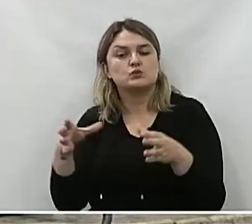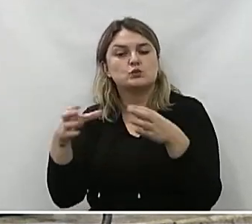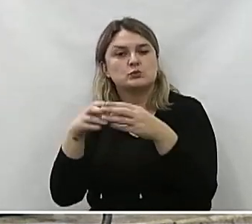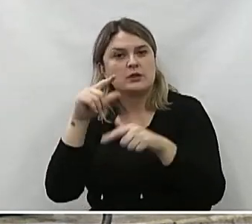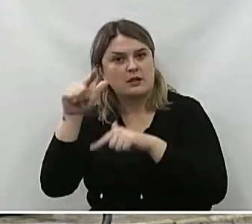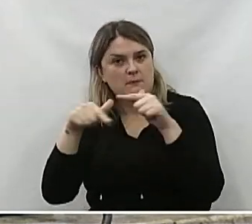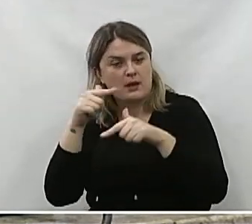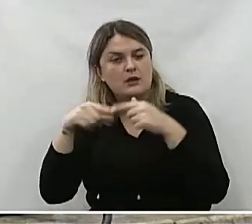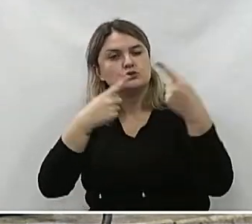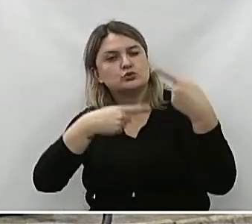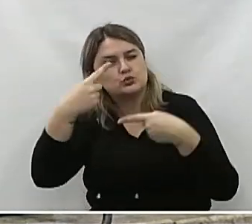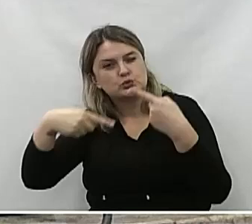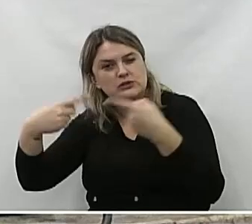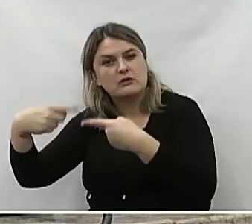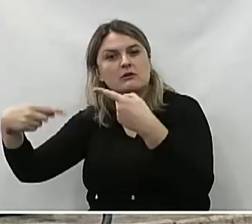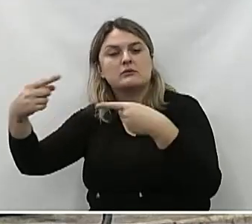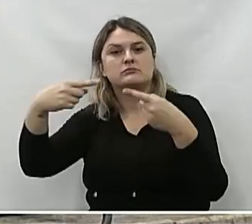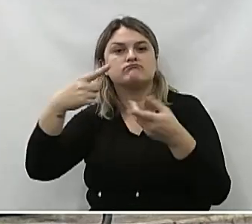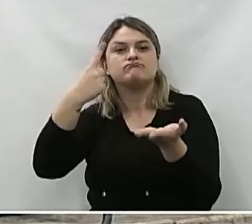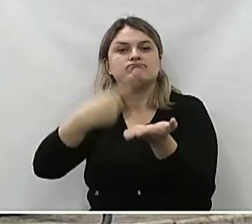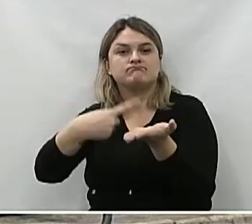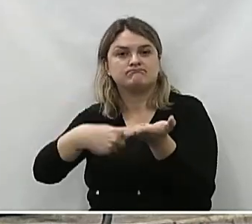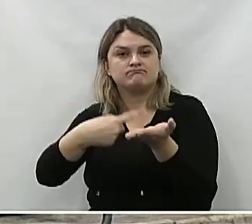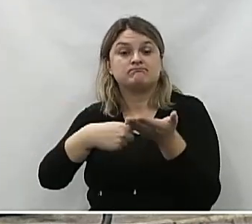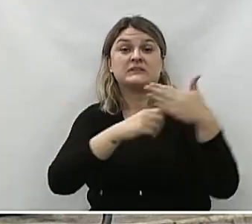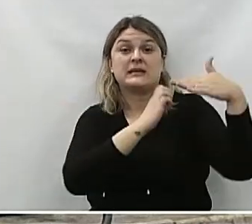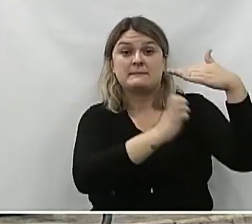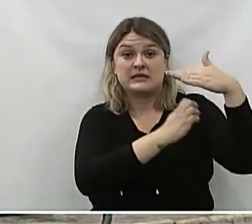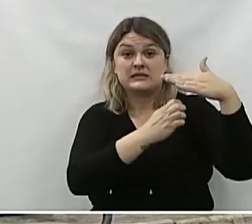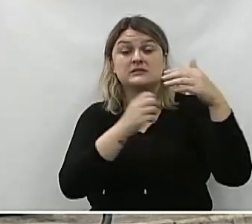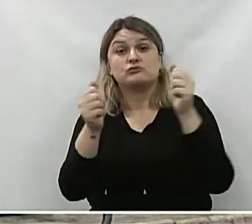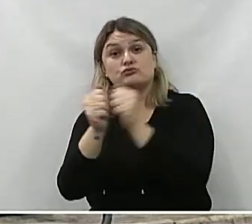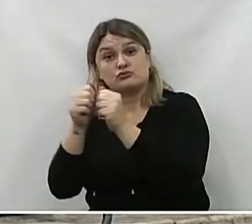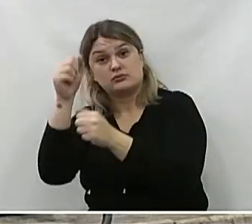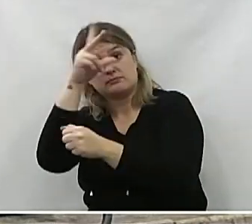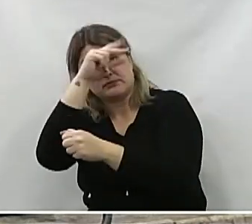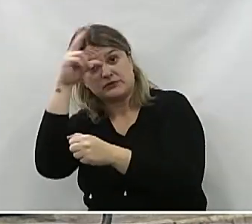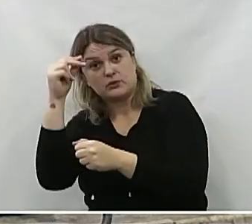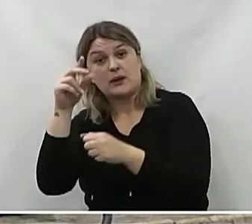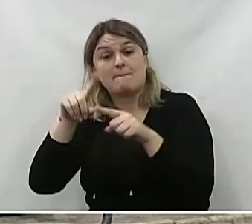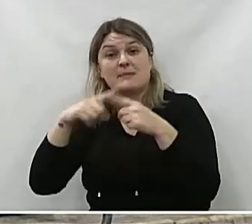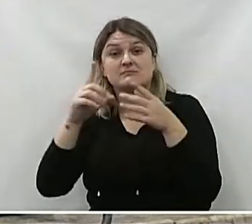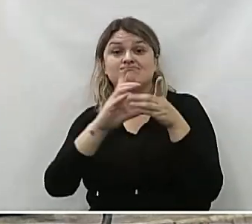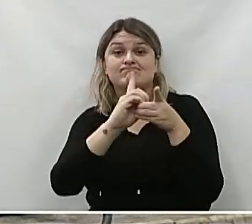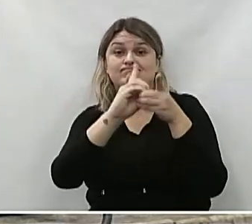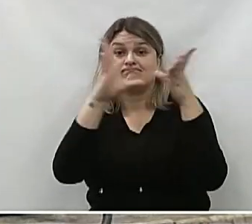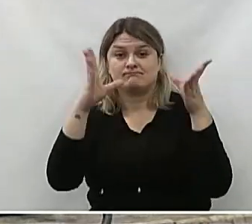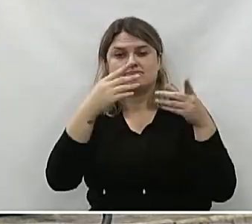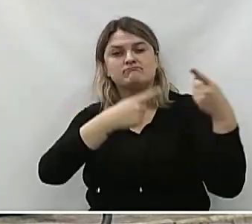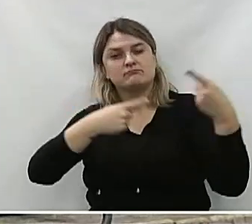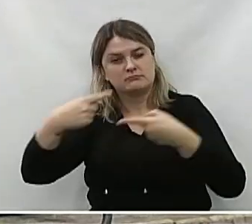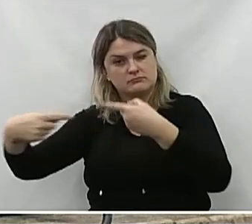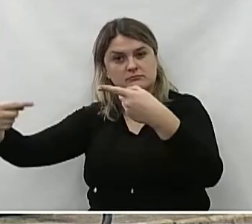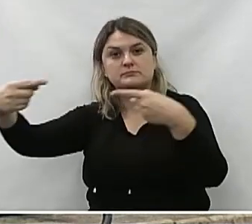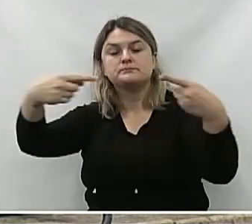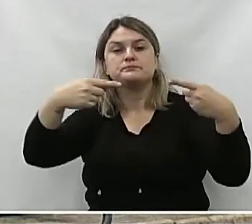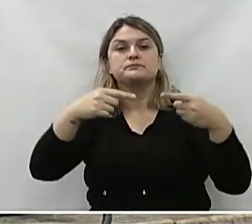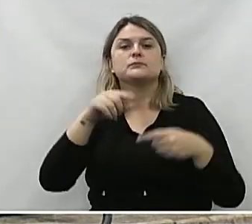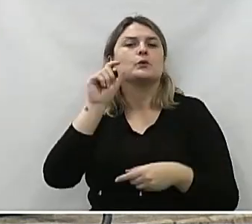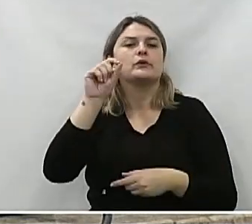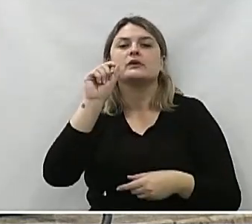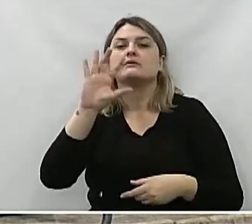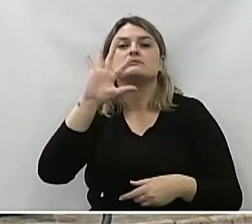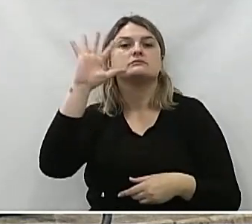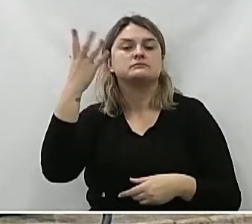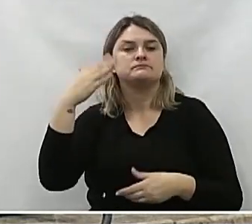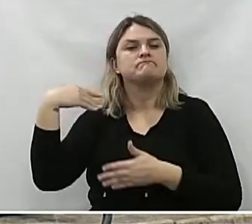trabalho para que fosse discutido né um acordo entre empresa e prefeitura mas que fosse uma forma democrática envolvendo várias entidades o